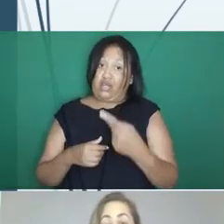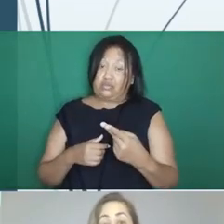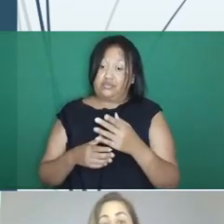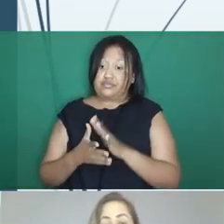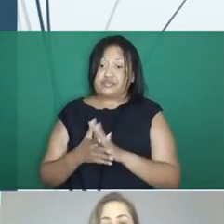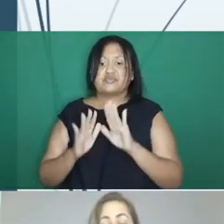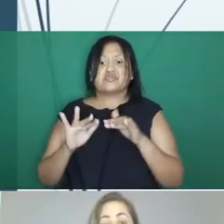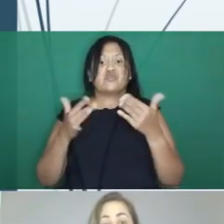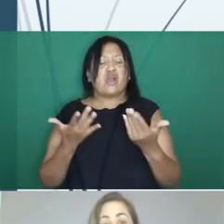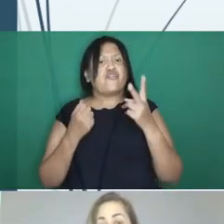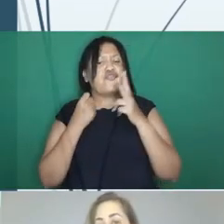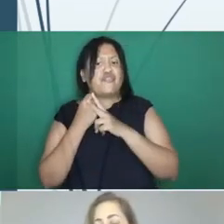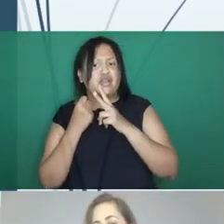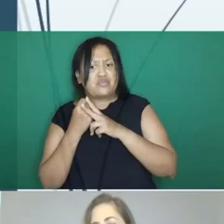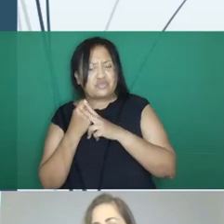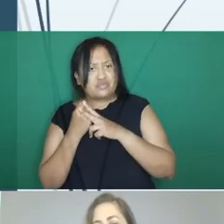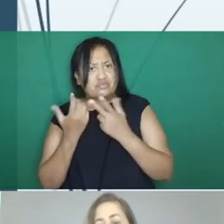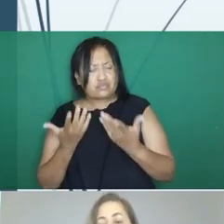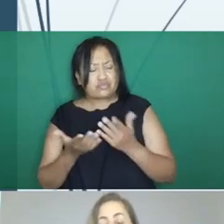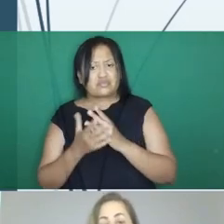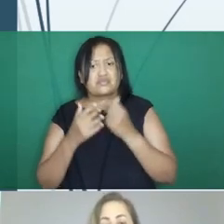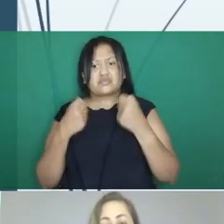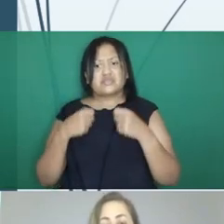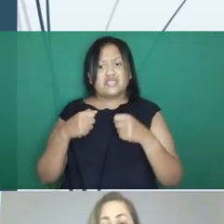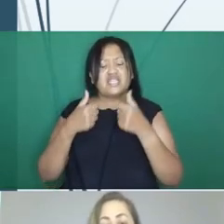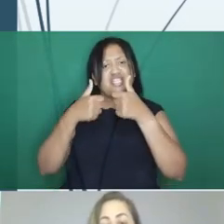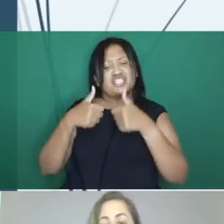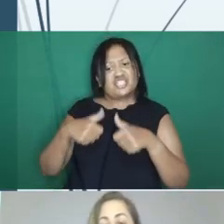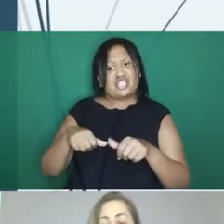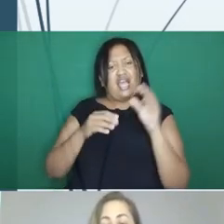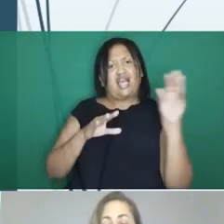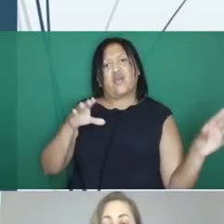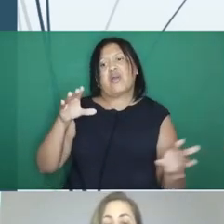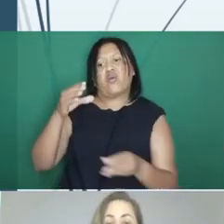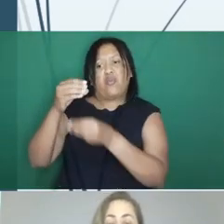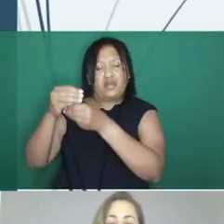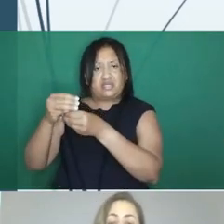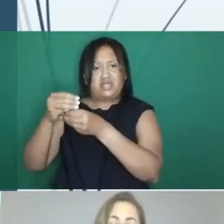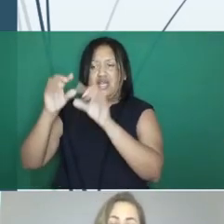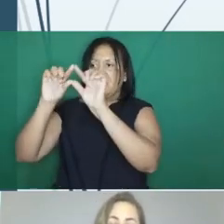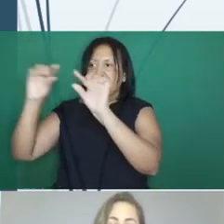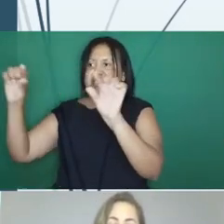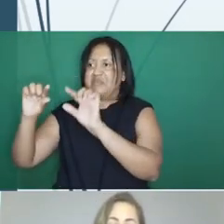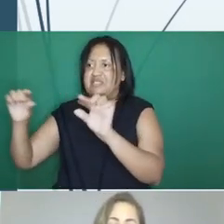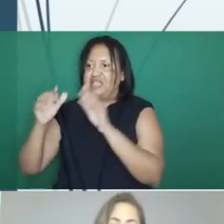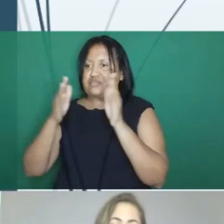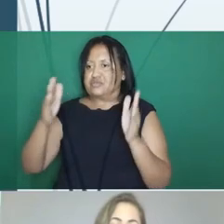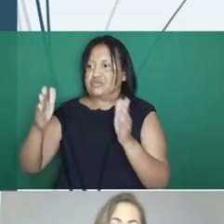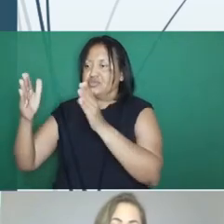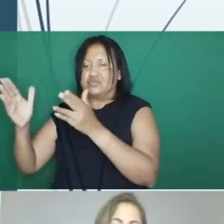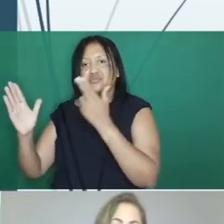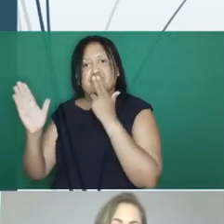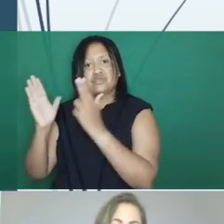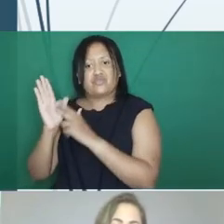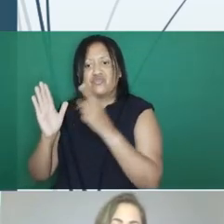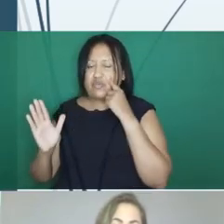que verbos e como esses verbos precisam estar para a gente poder completar melhor essa mensagem do cartão postal Então